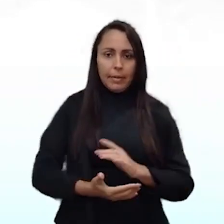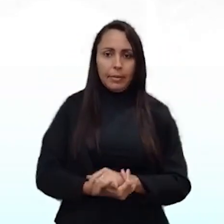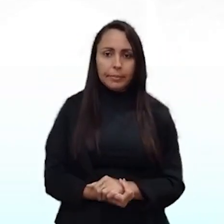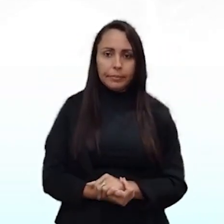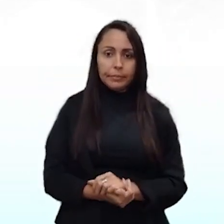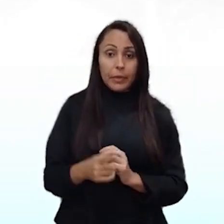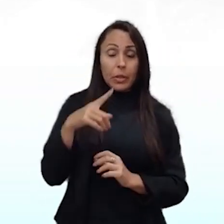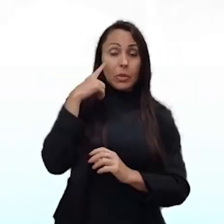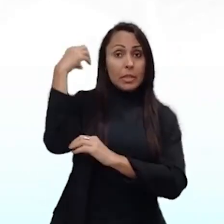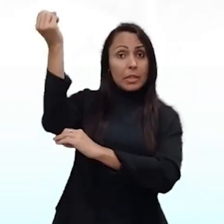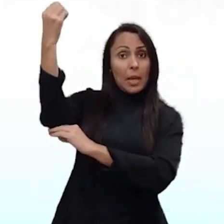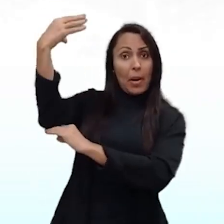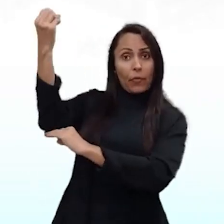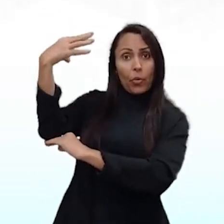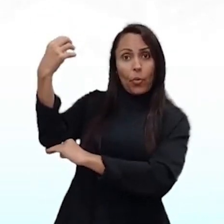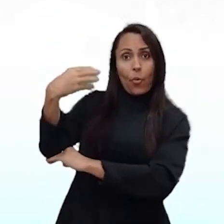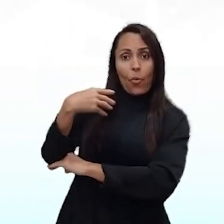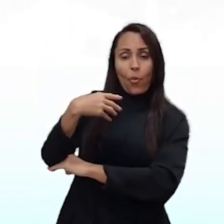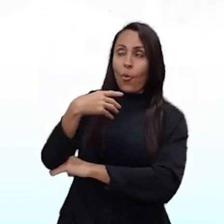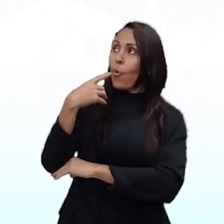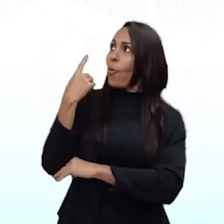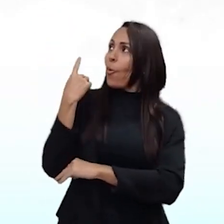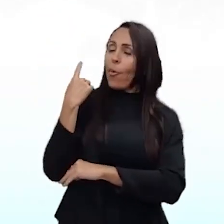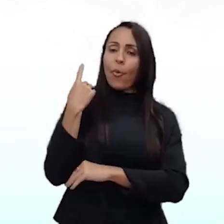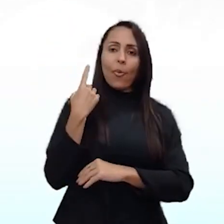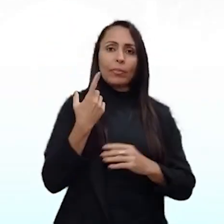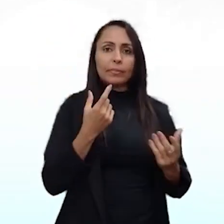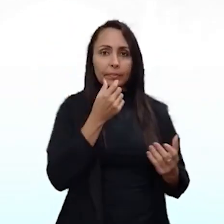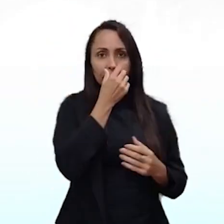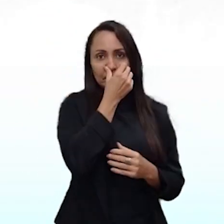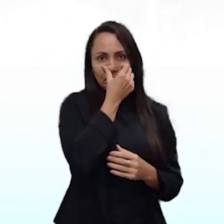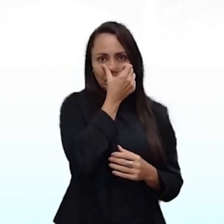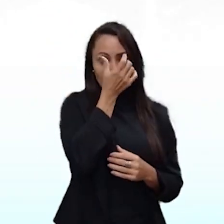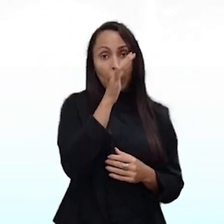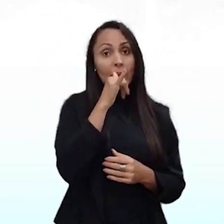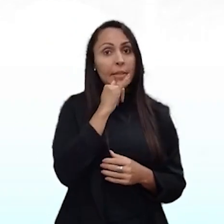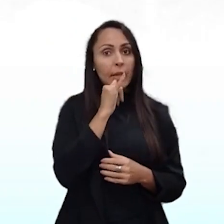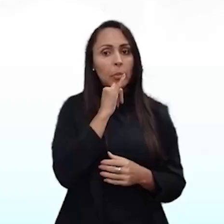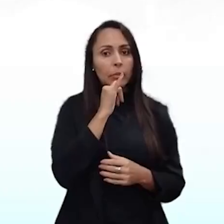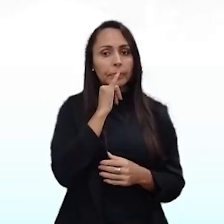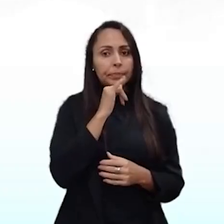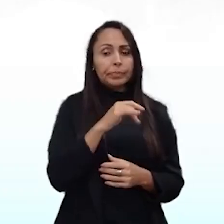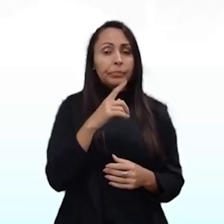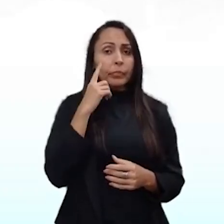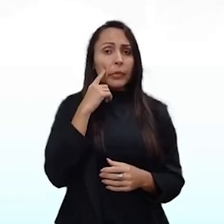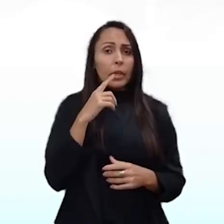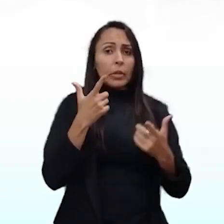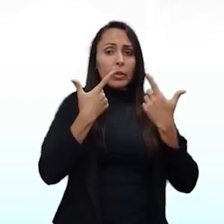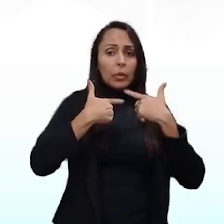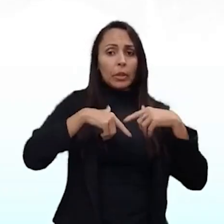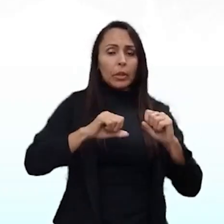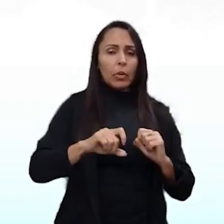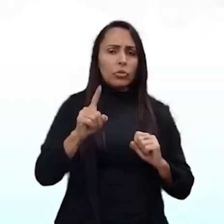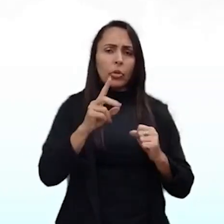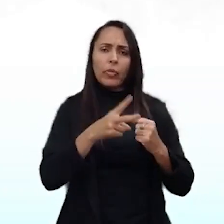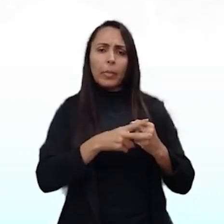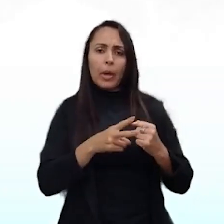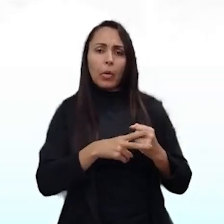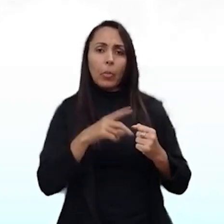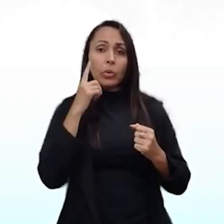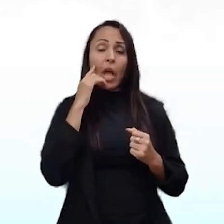Semáforo. Tá? O semáforo é um exemplo aí da linguagem não verbal. Porque